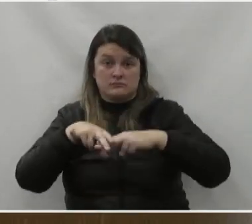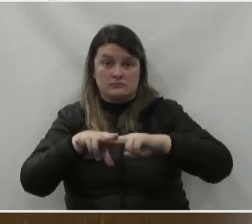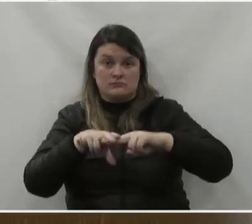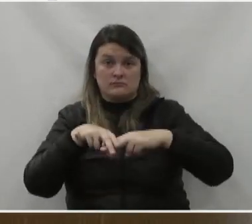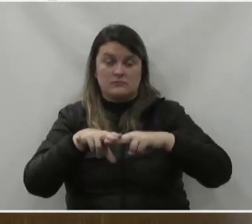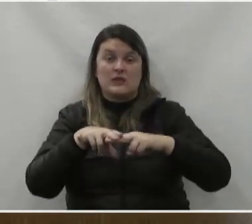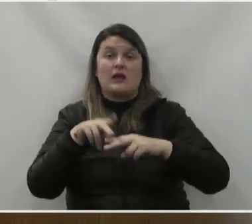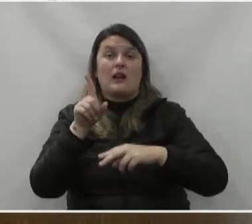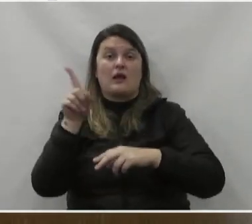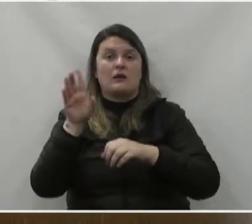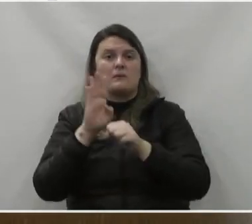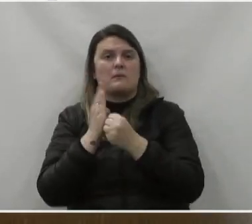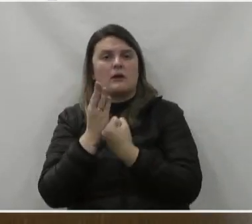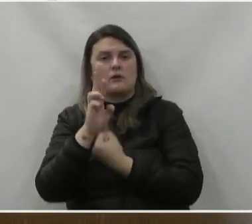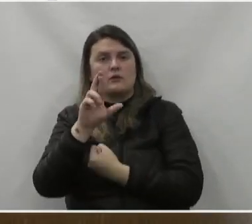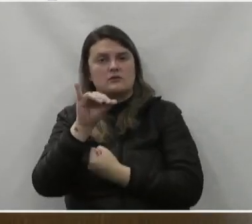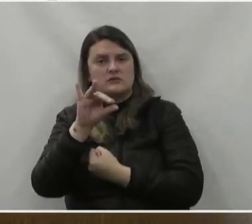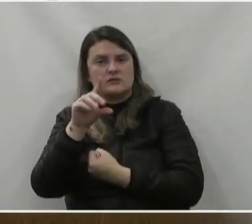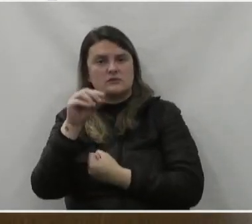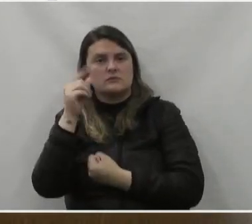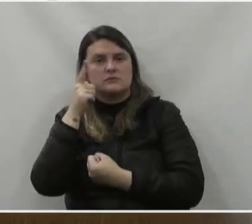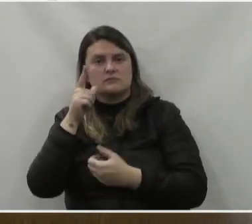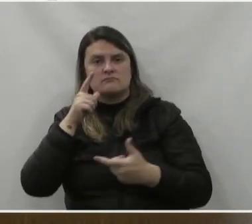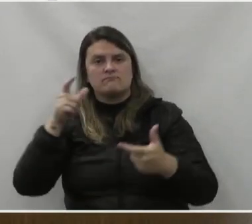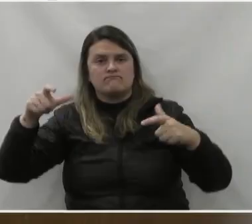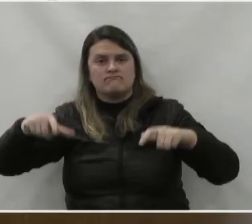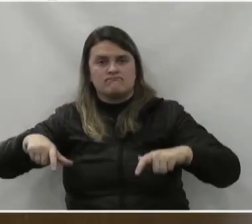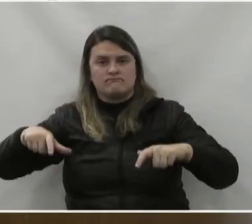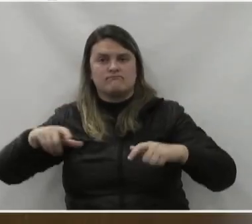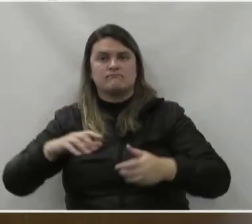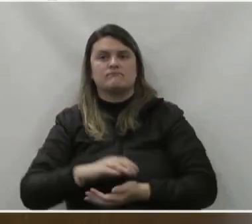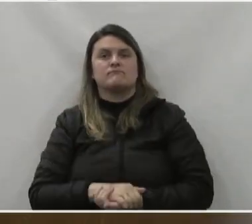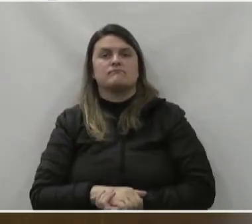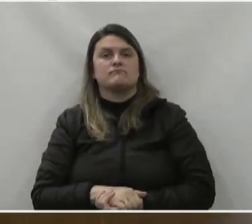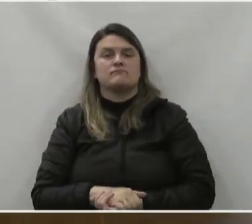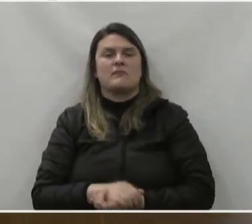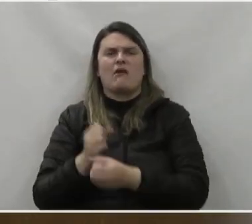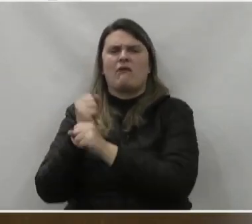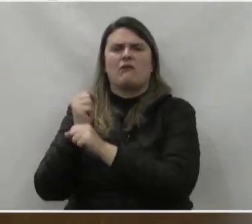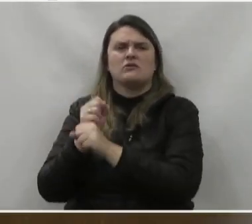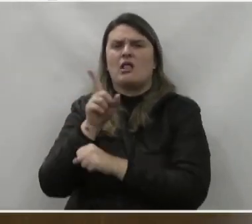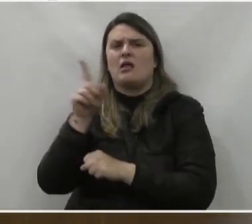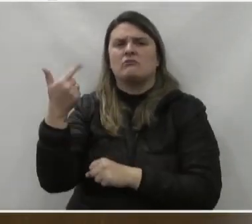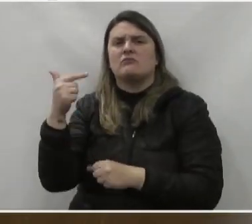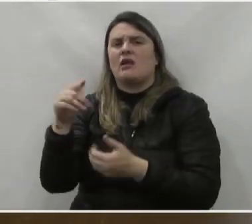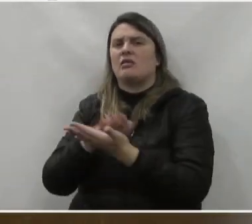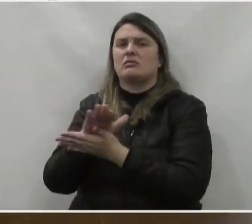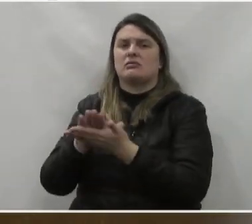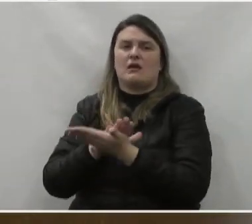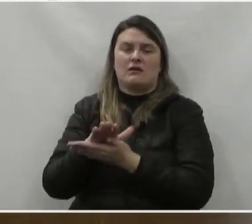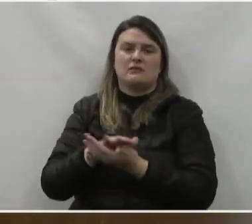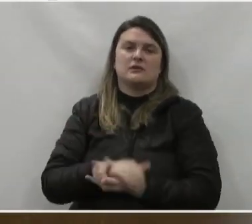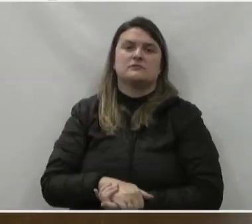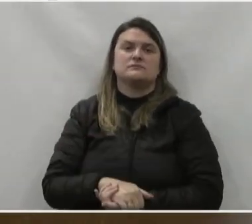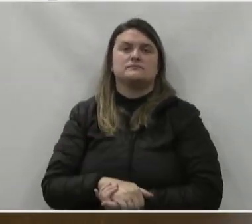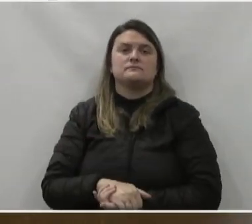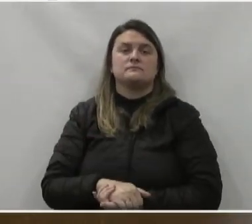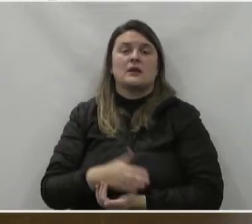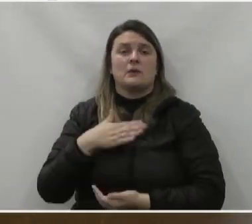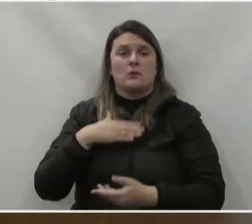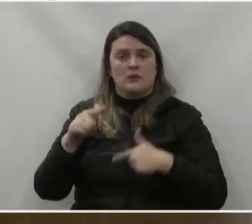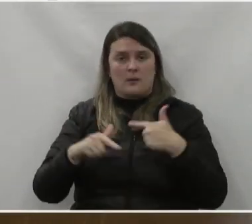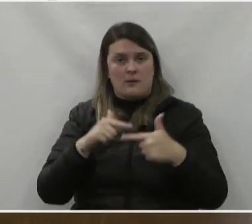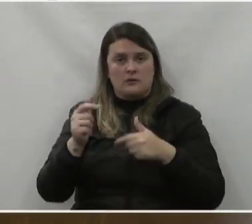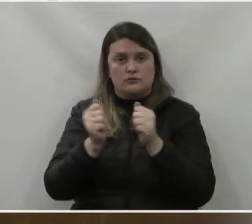bairro Rocio também, mais um campinho ali para eles, né, que por anos nunca teve um investimento desses. Através do nosso trabalho em conjunto